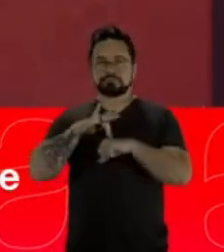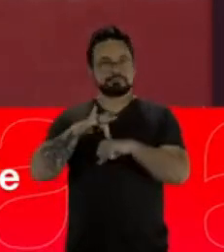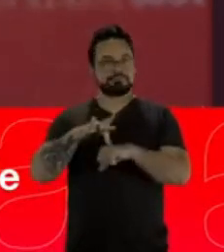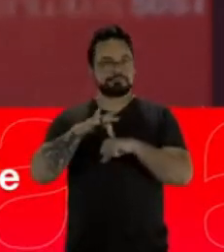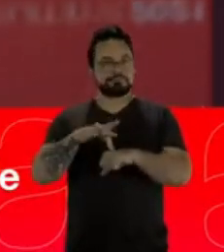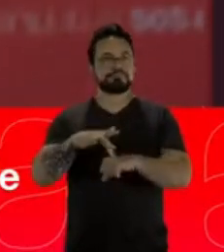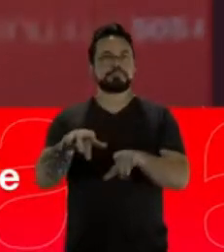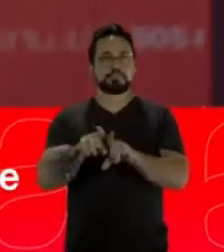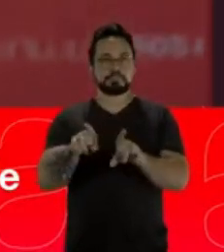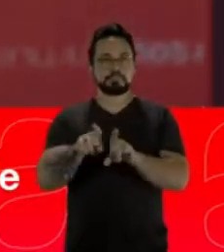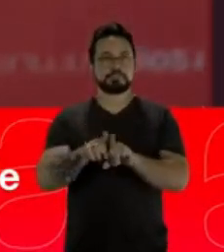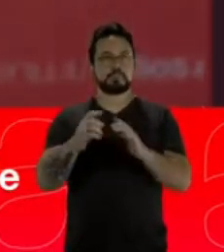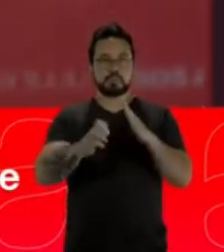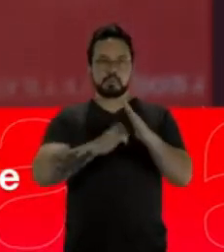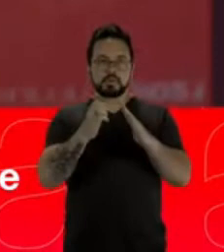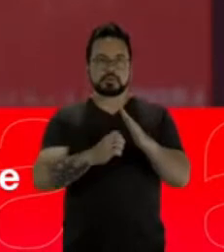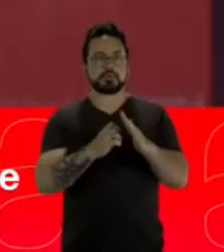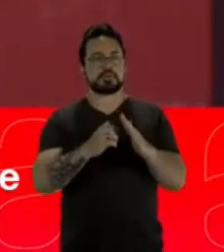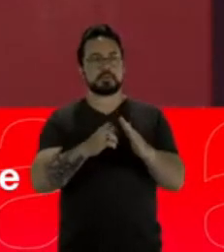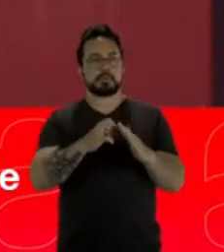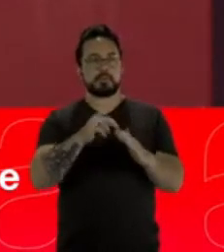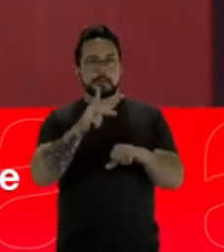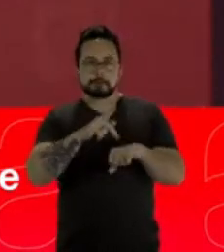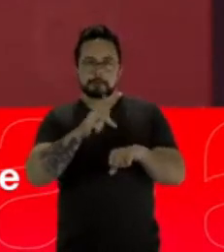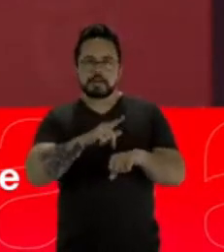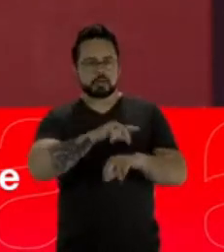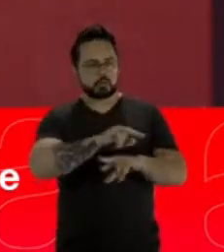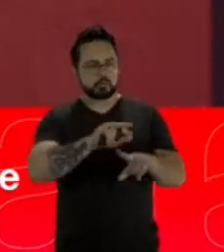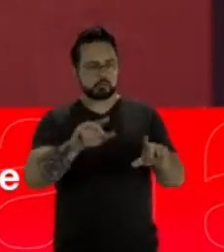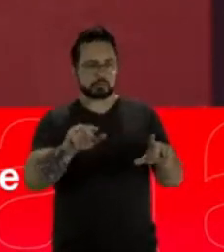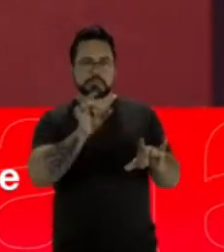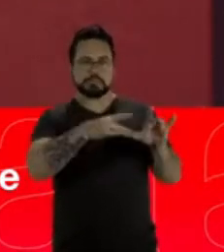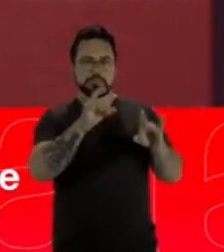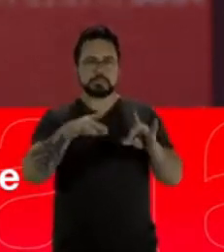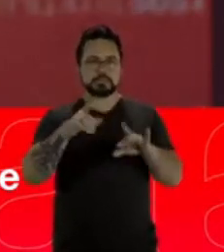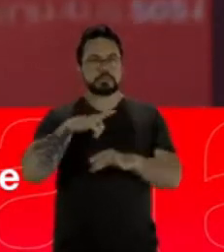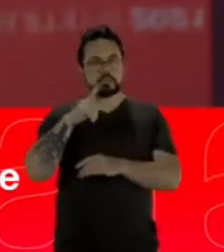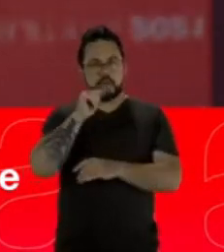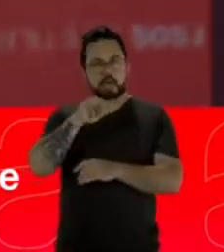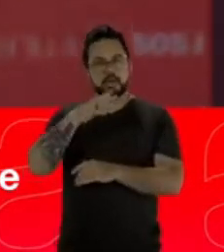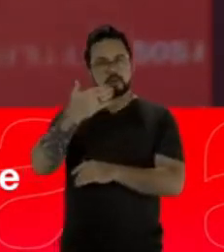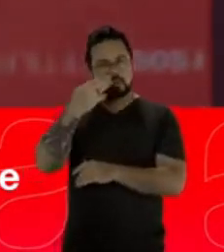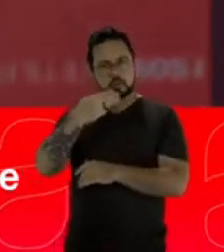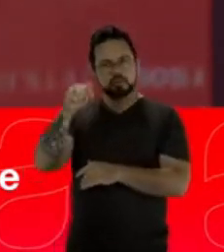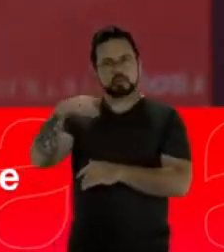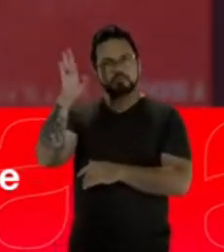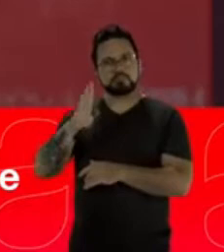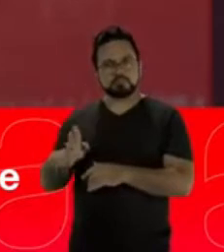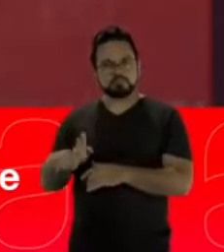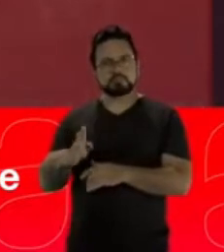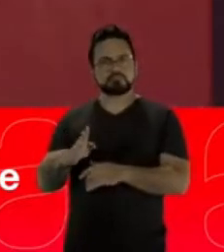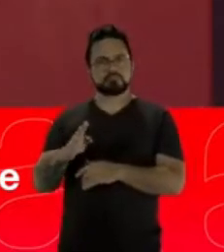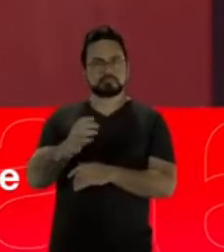de dejetos, de empresa, minério, enfim. Uhum. A gente tem um volume de água doce no Brasil